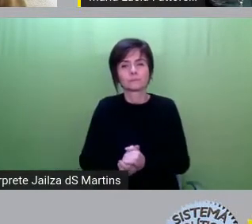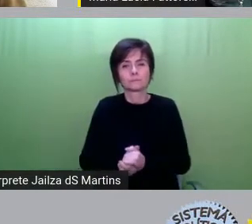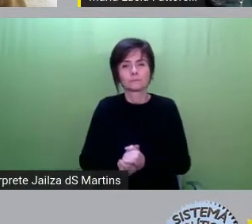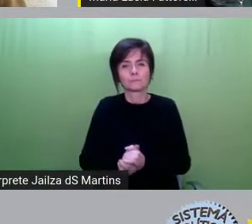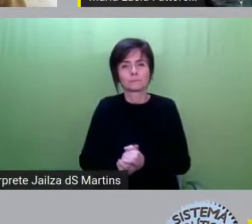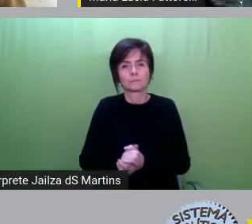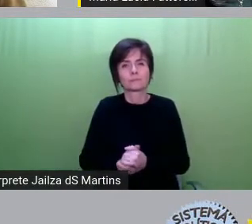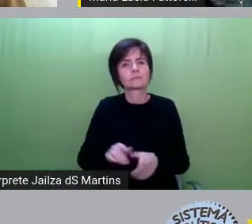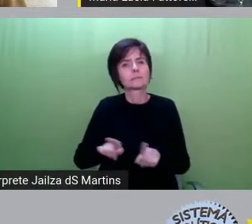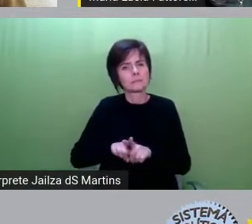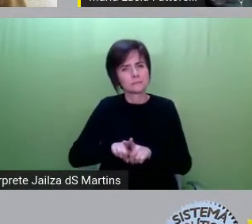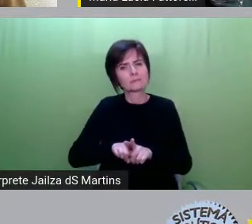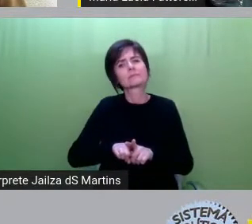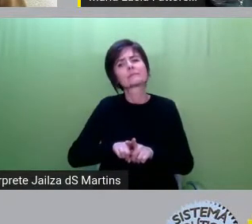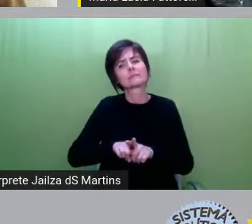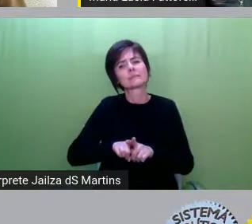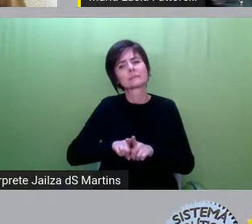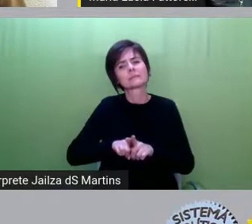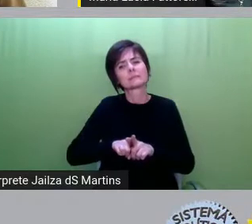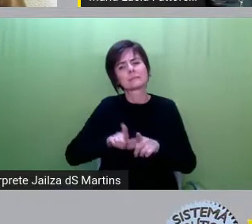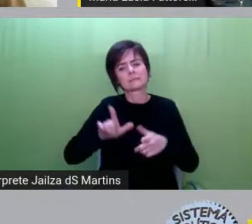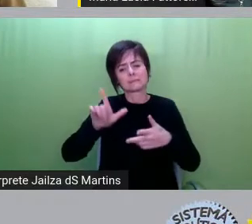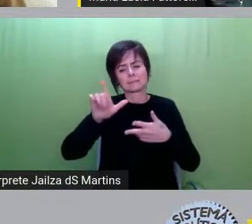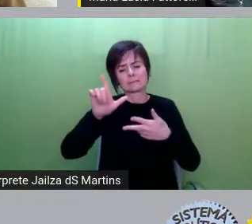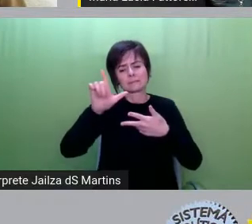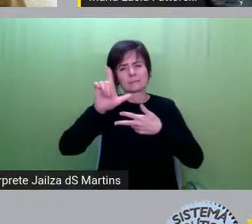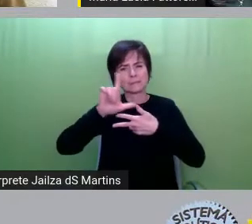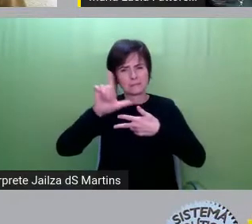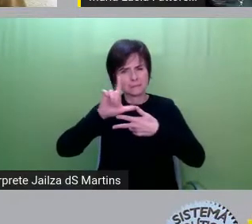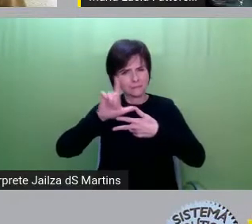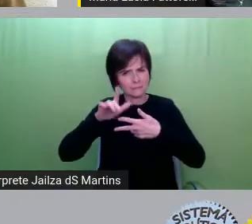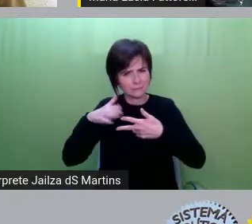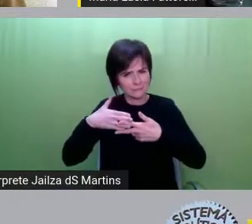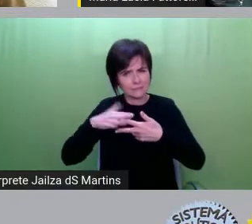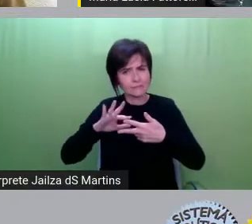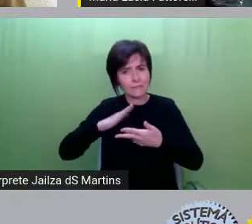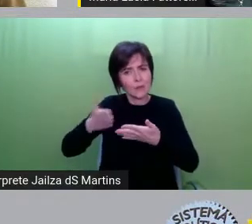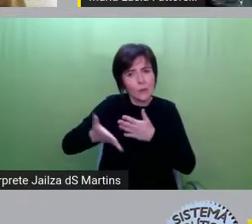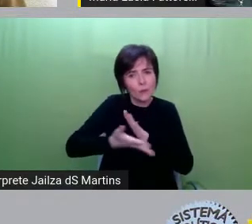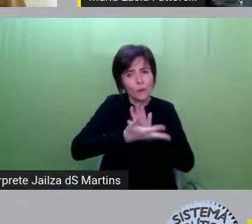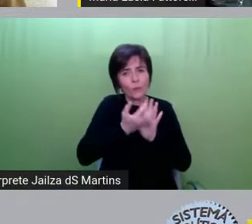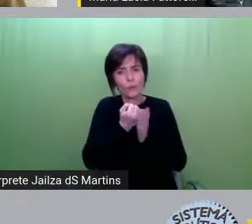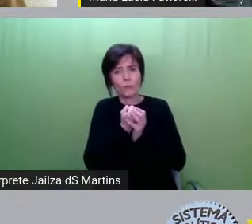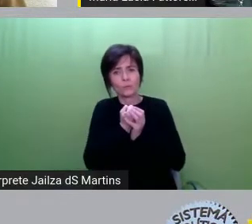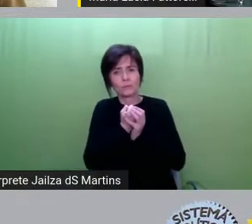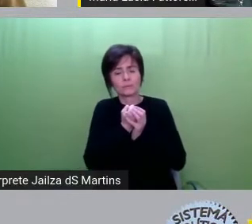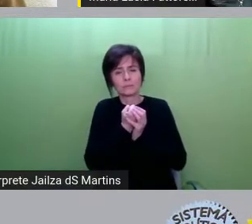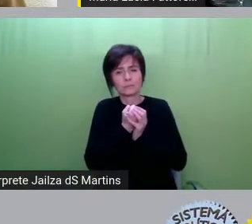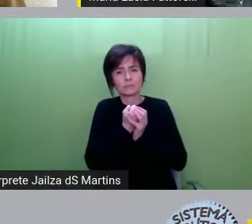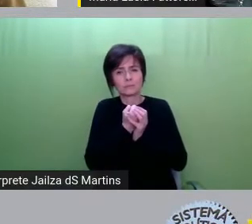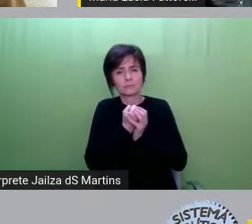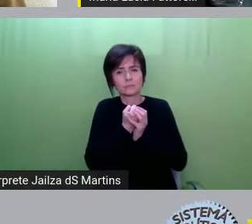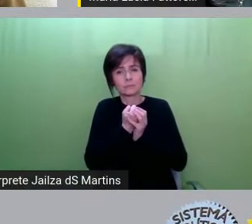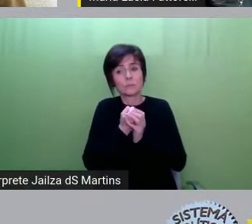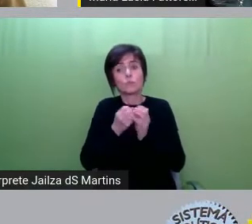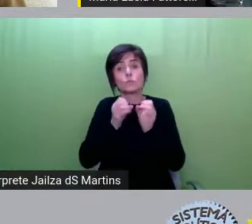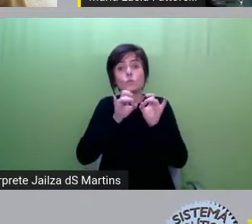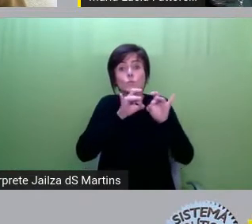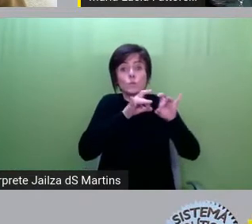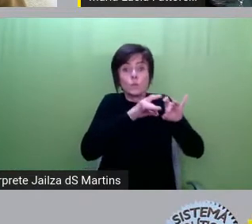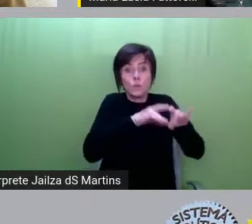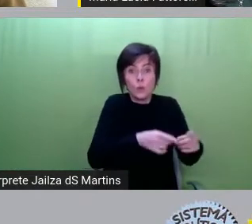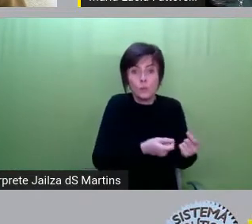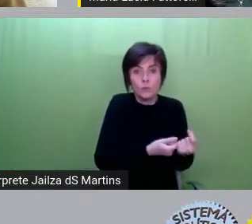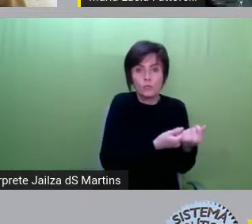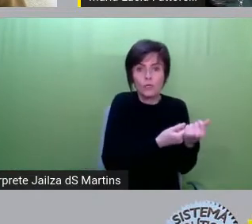do legislativo. Então, tirando todos os gastos das receitas, aí se a gente tiver um saldo, a